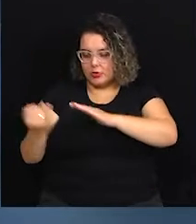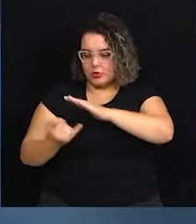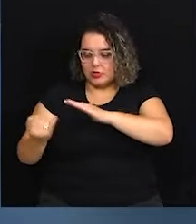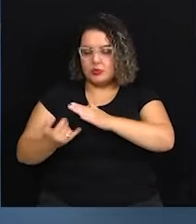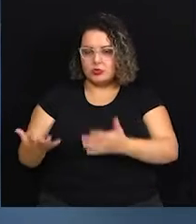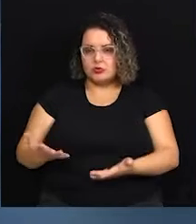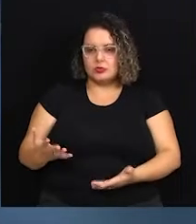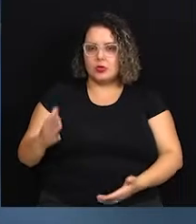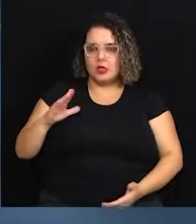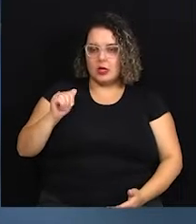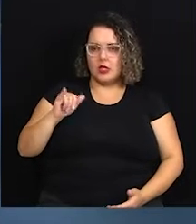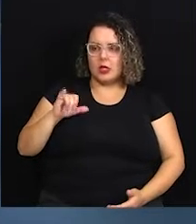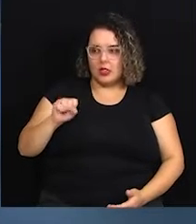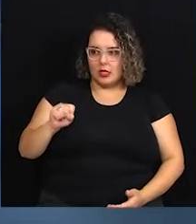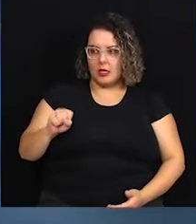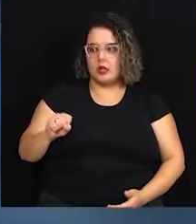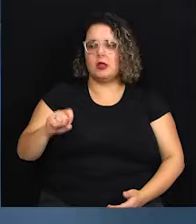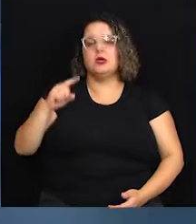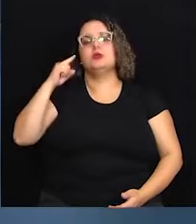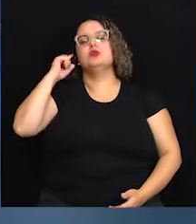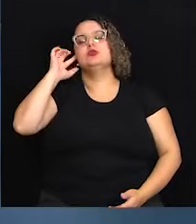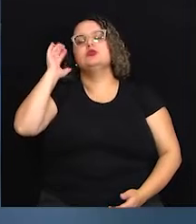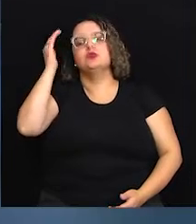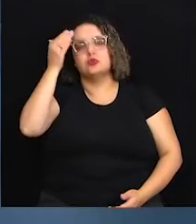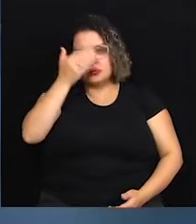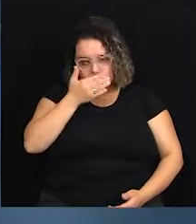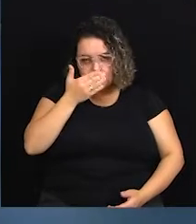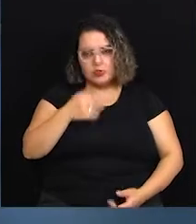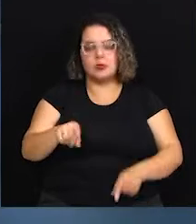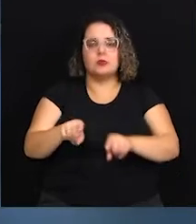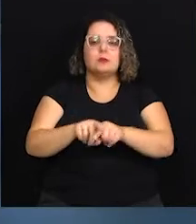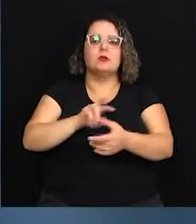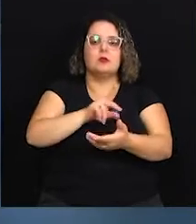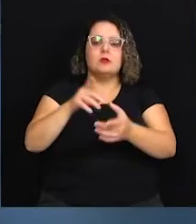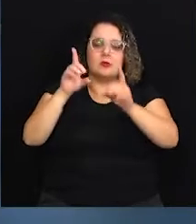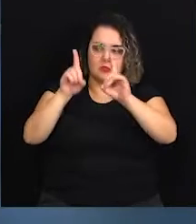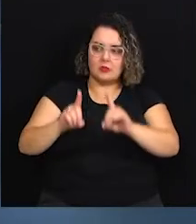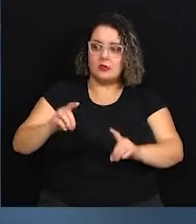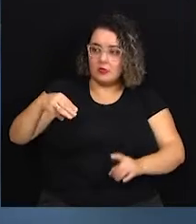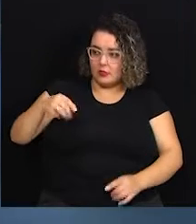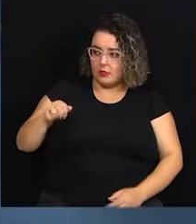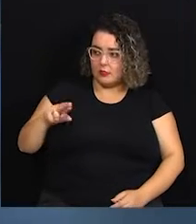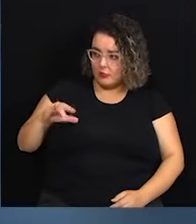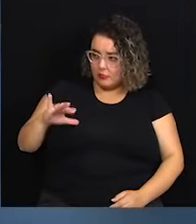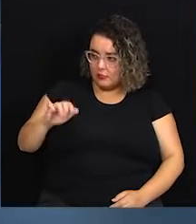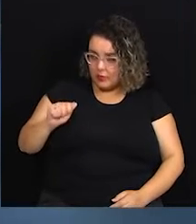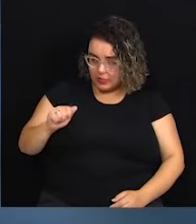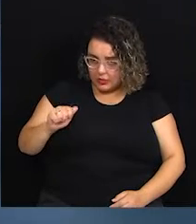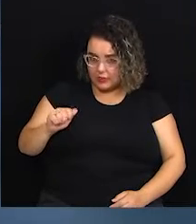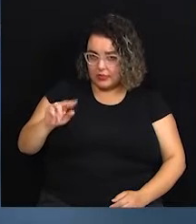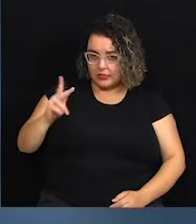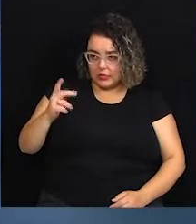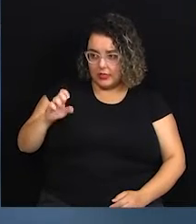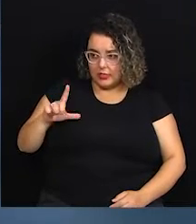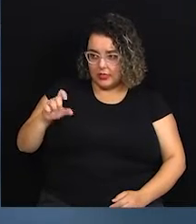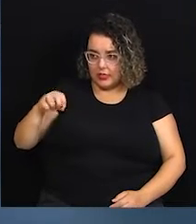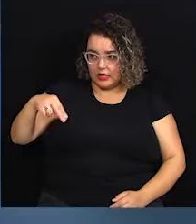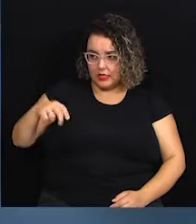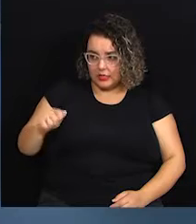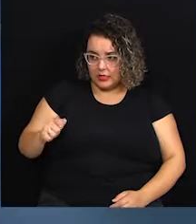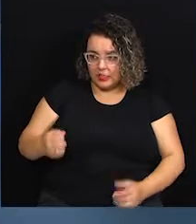do Surdo Cego e Múltiplo Deficiente. A gente está conversando com a Márcia Helena, que é fundadora aqui do espaço. E